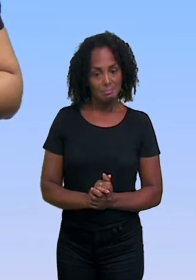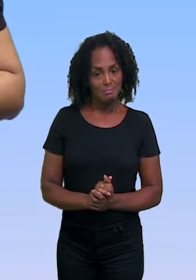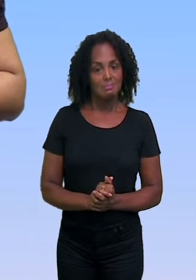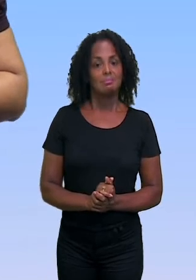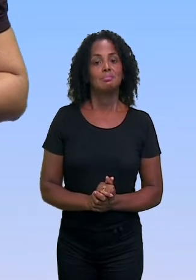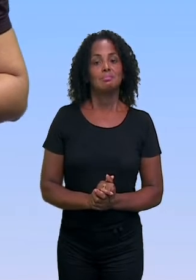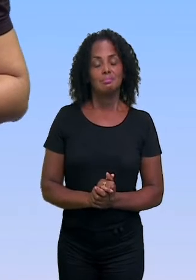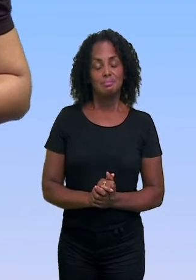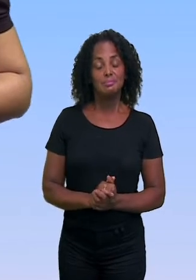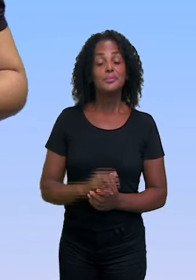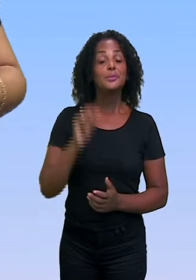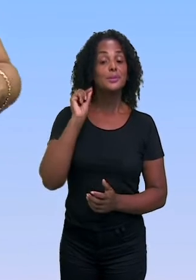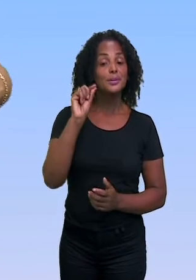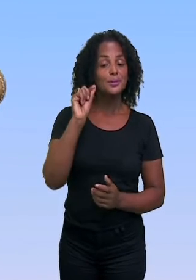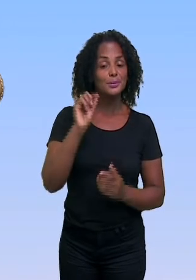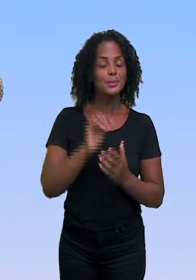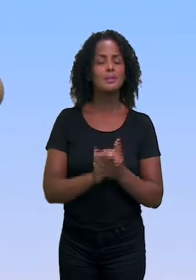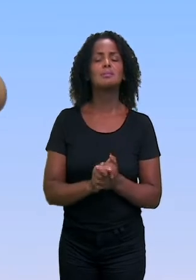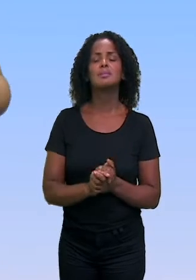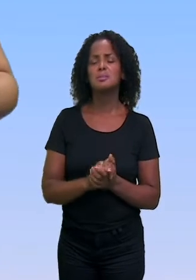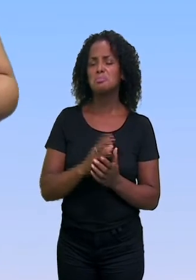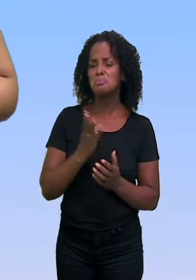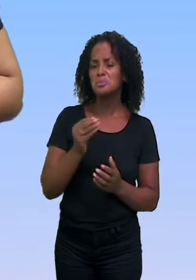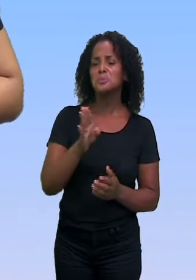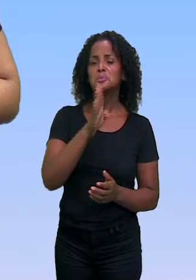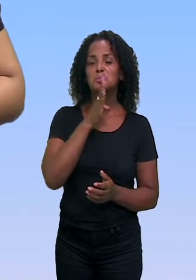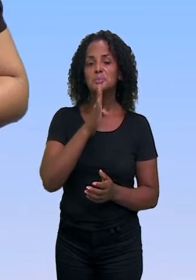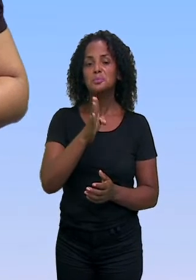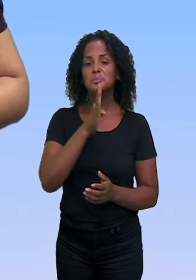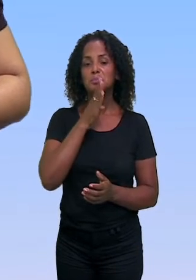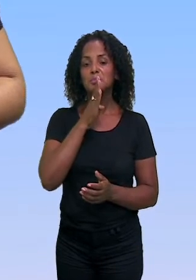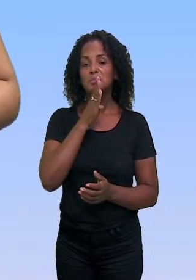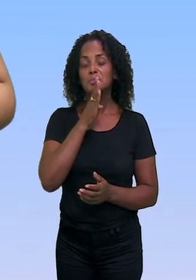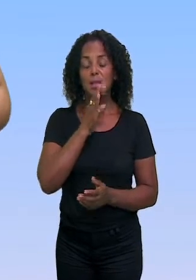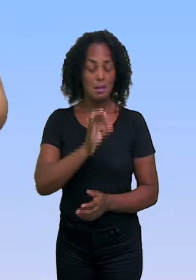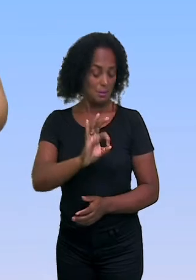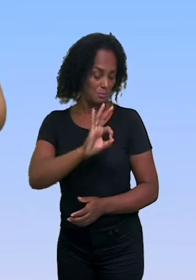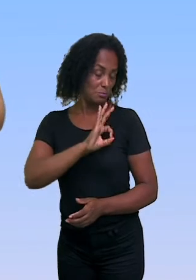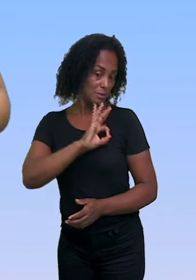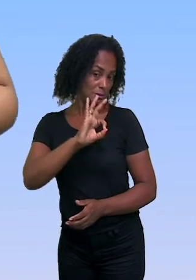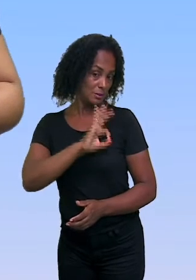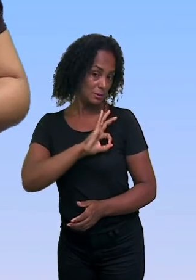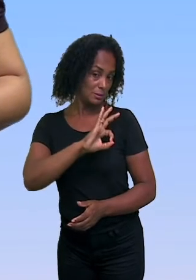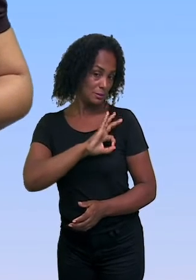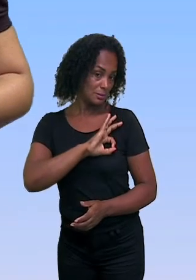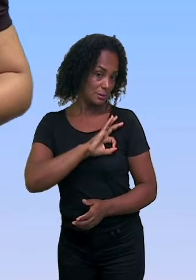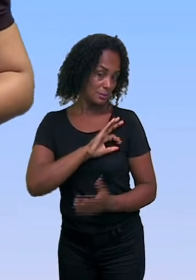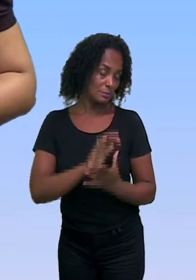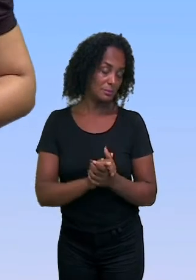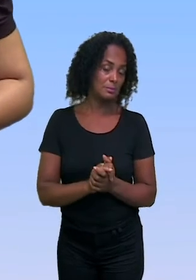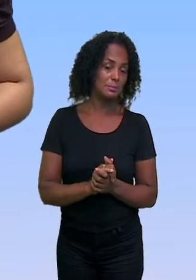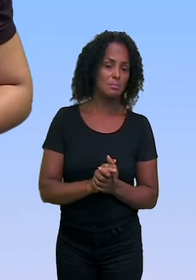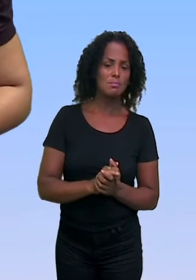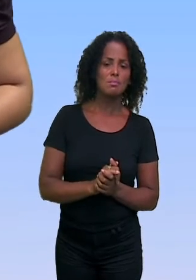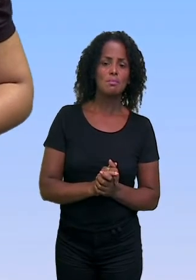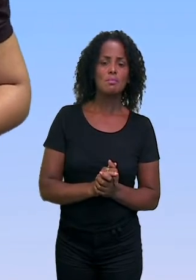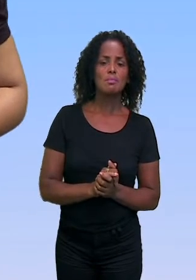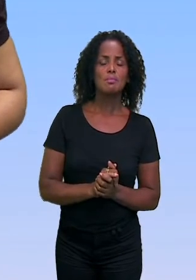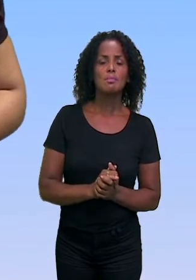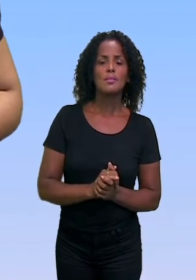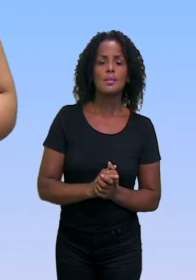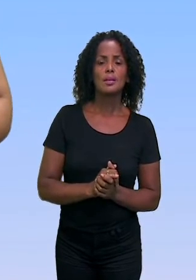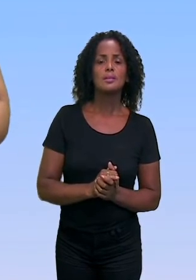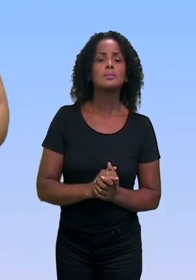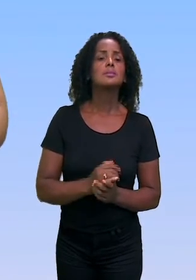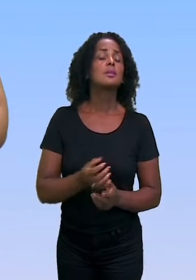ah e esse aí também é muito conhecido né que é o policial policial em inglês